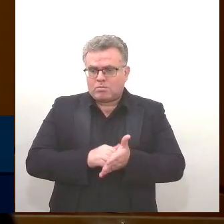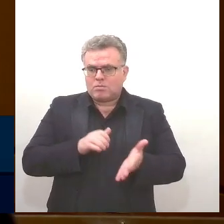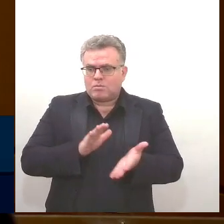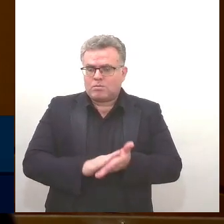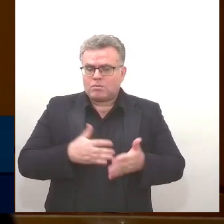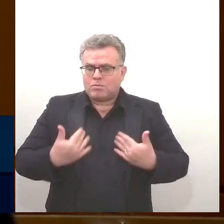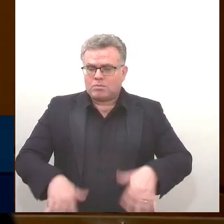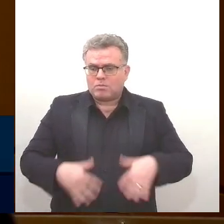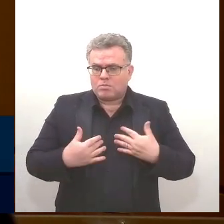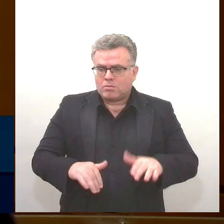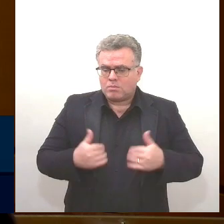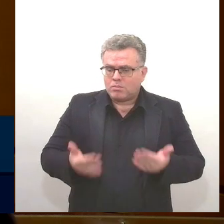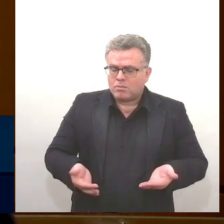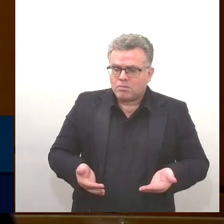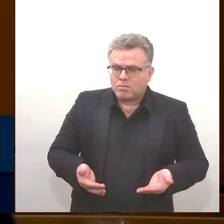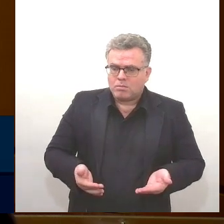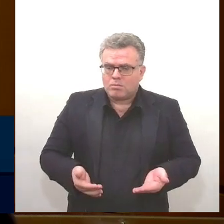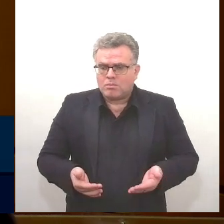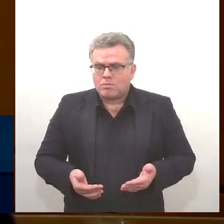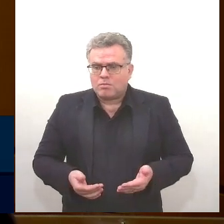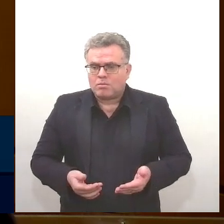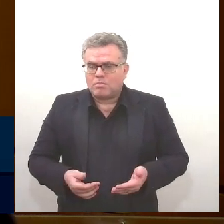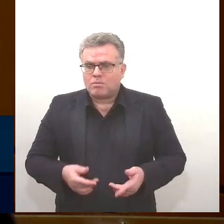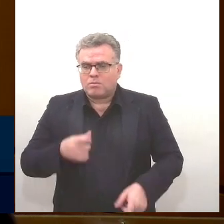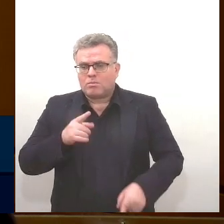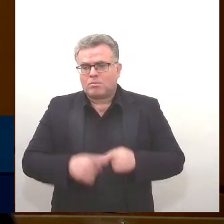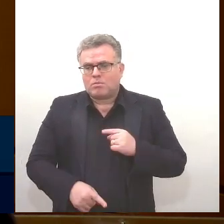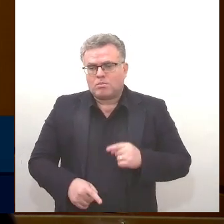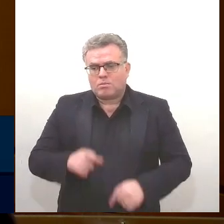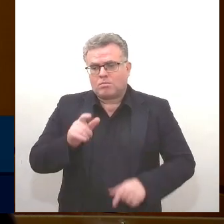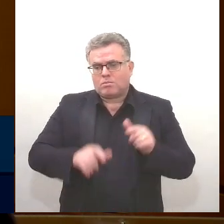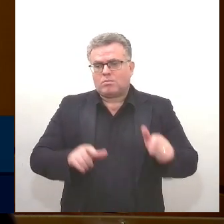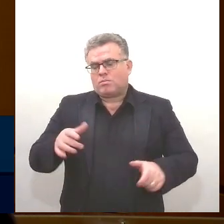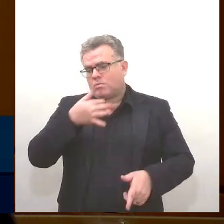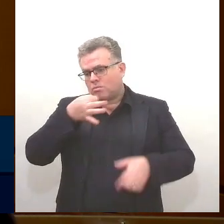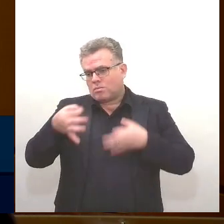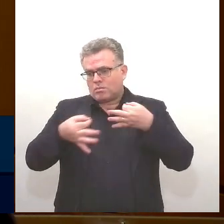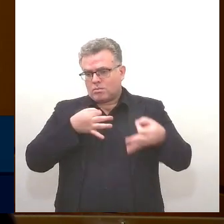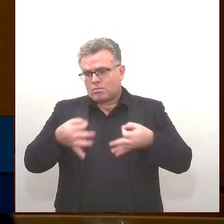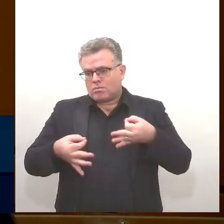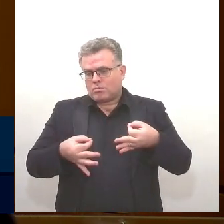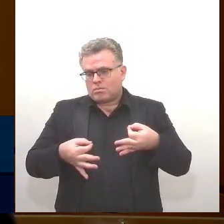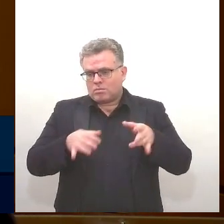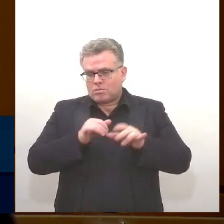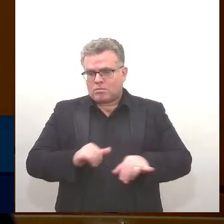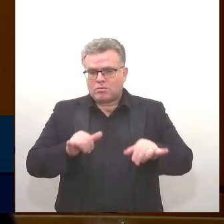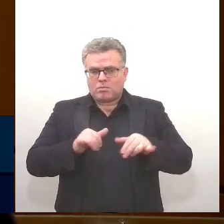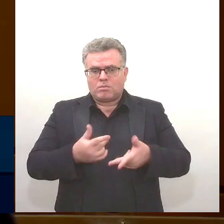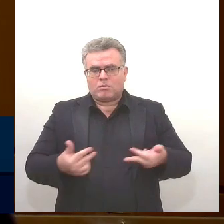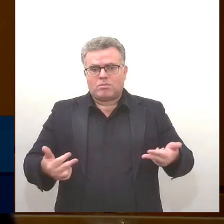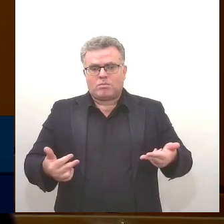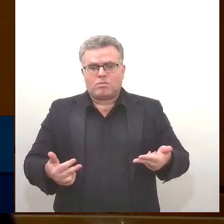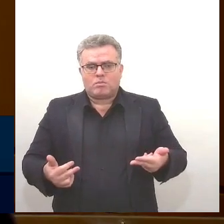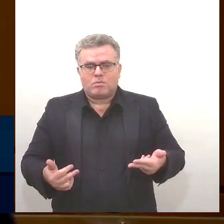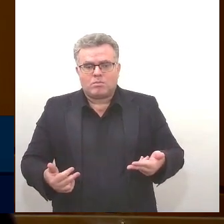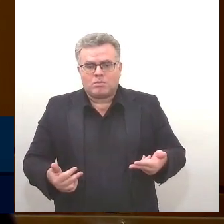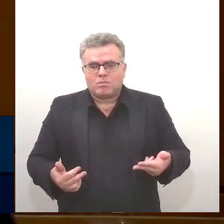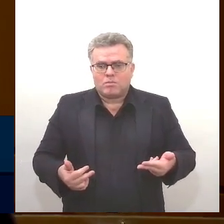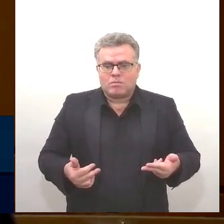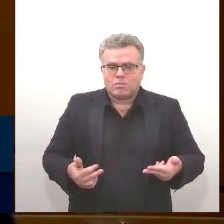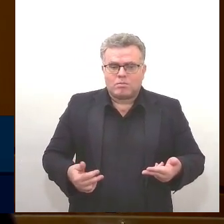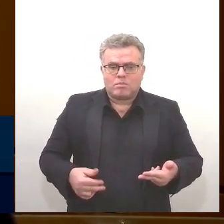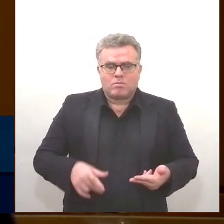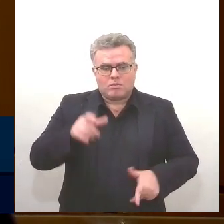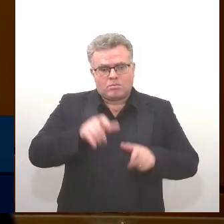ameaçadora impedir que as pessoas tenham opinião tenham voz e que tenham o seu direito de